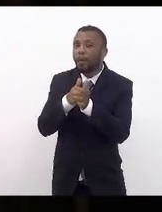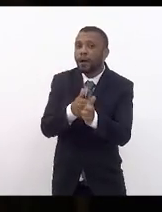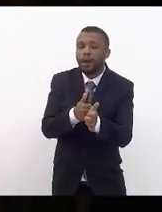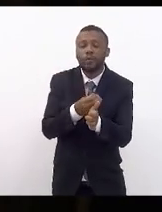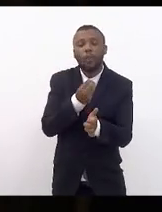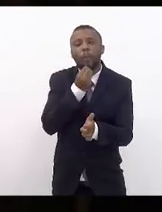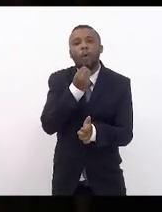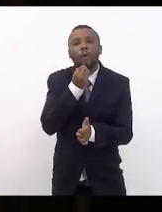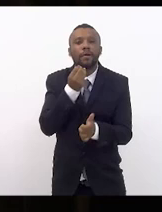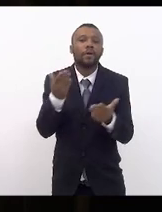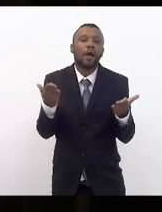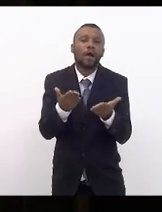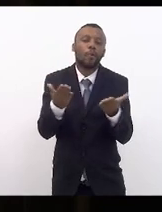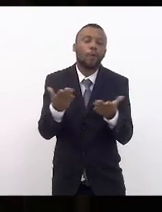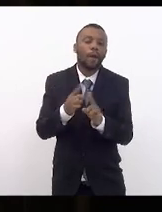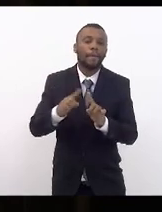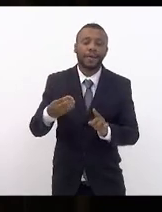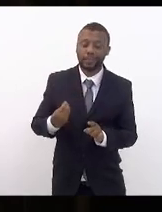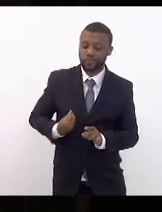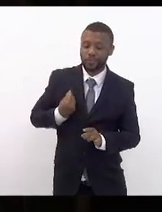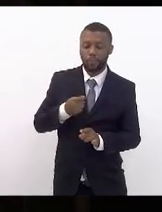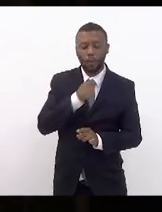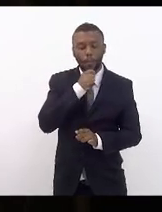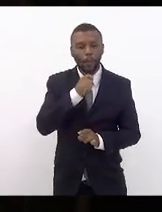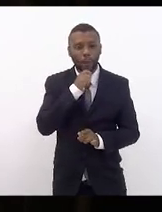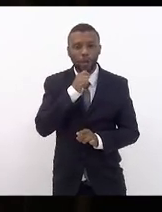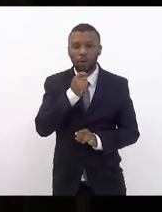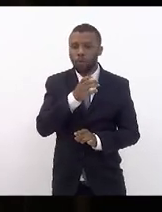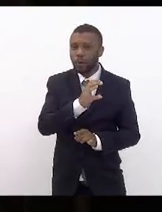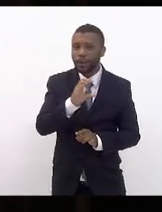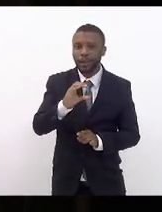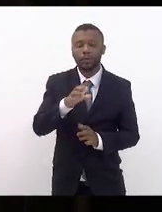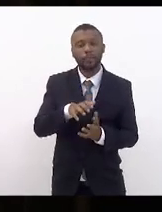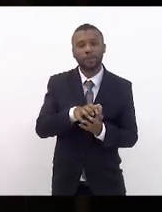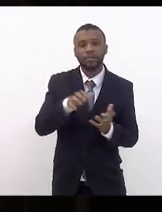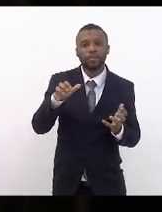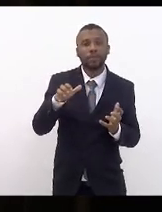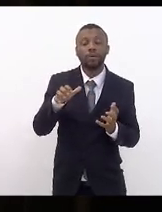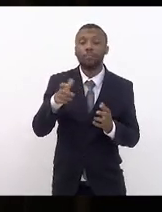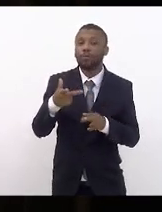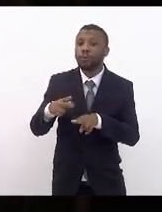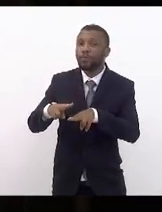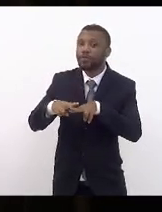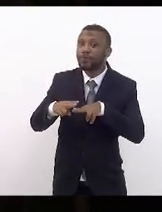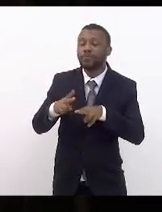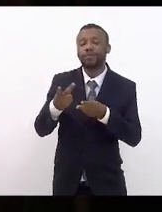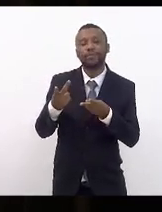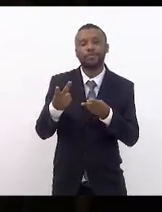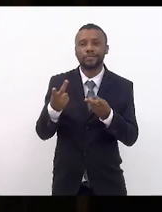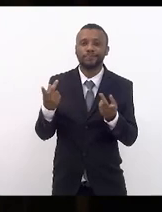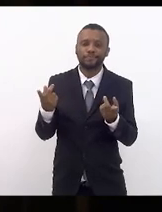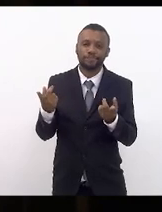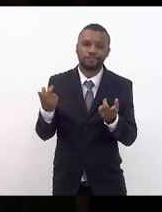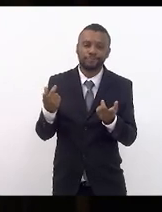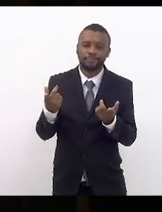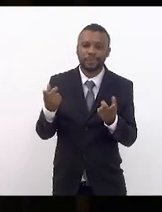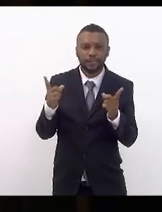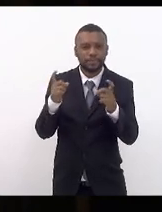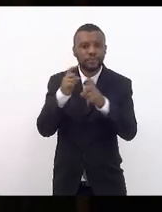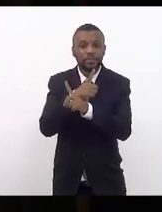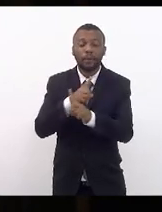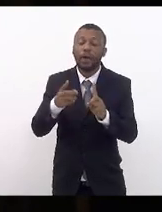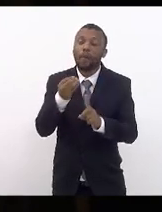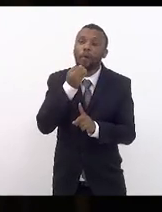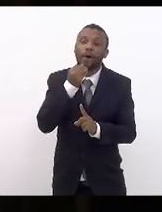agora, e não está aqui o cunhado mais velho, por um motivo intransponível, mas provavelmente está